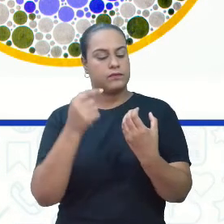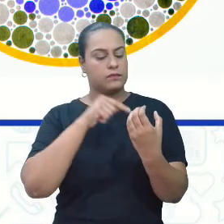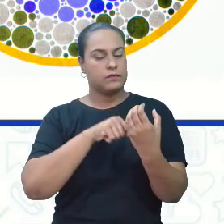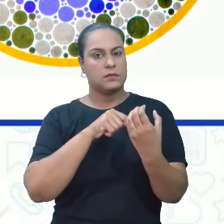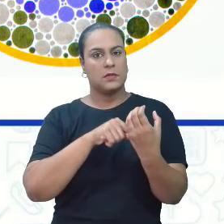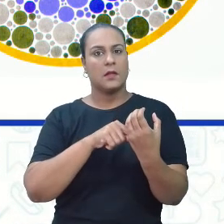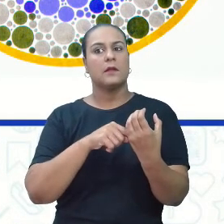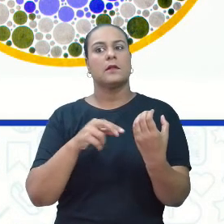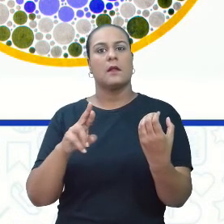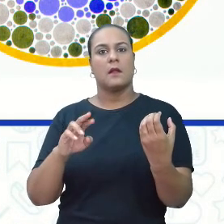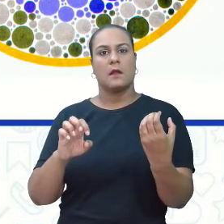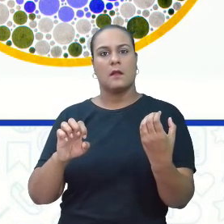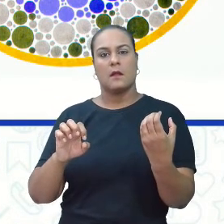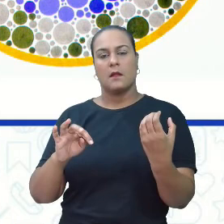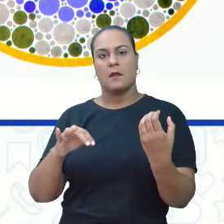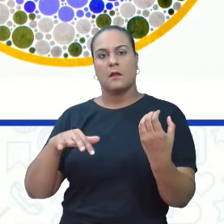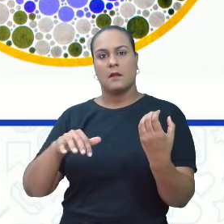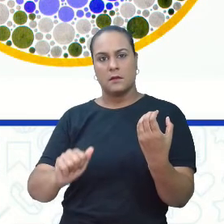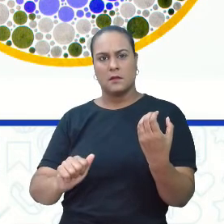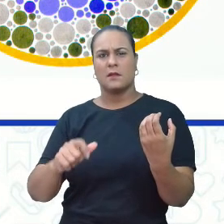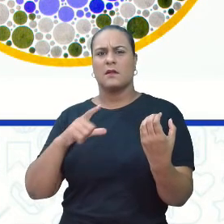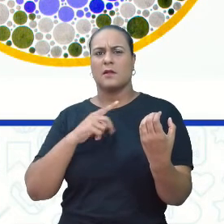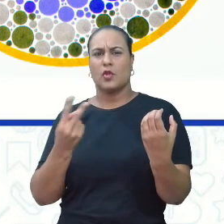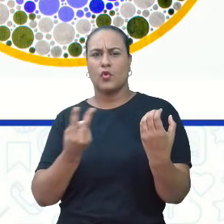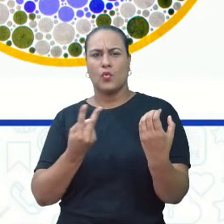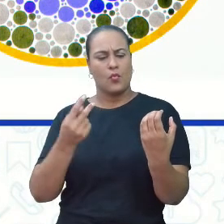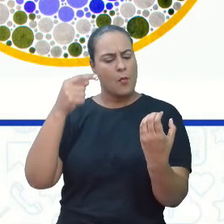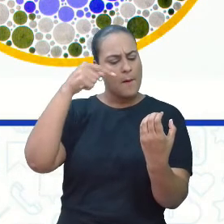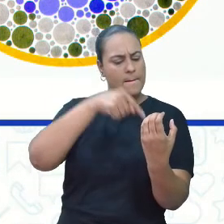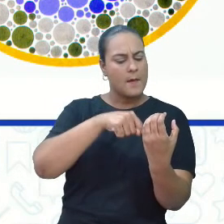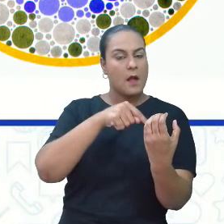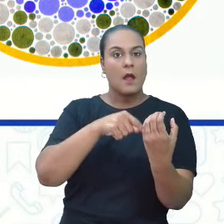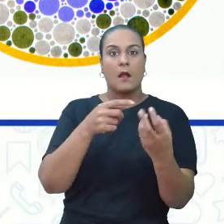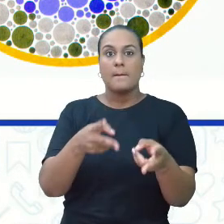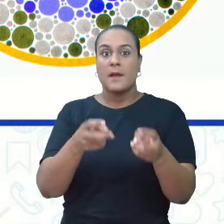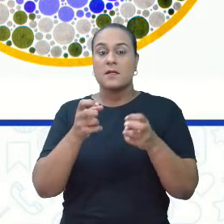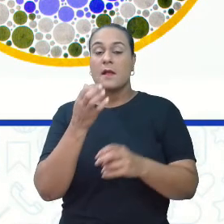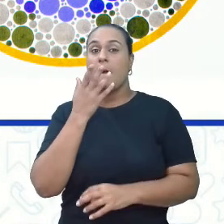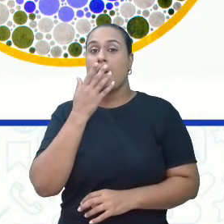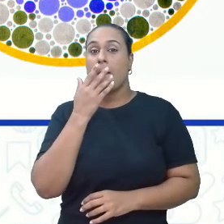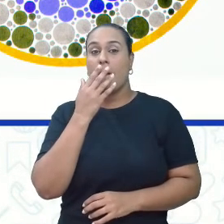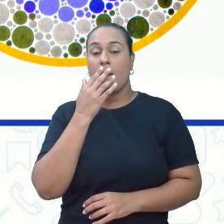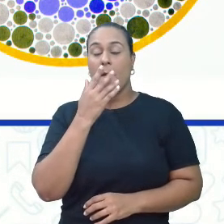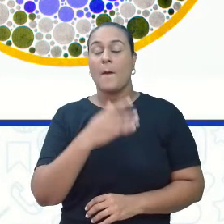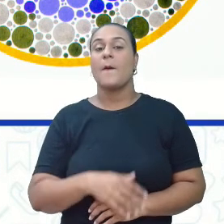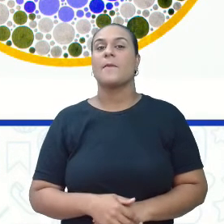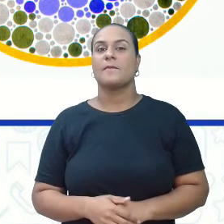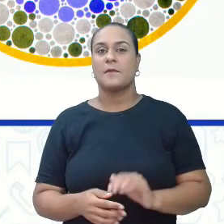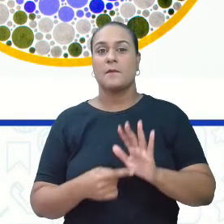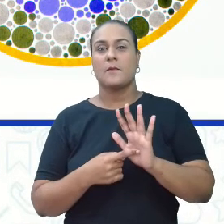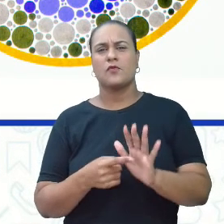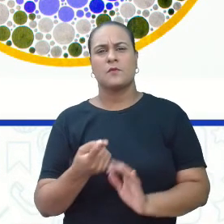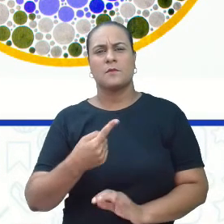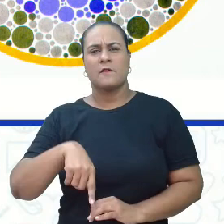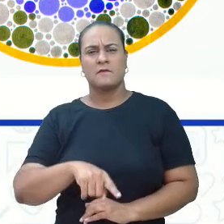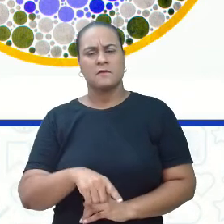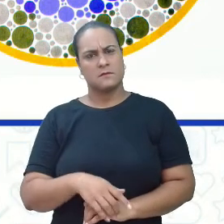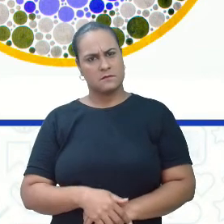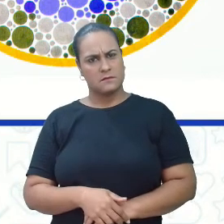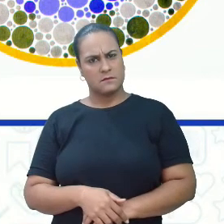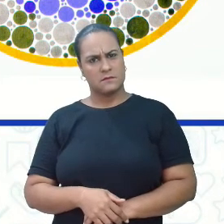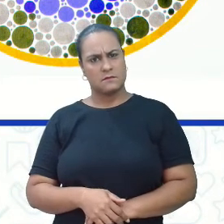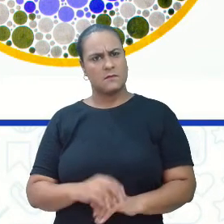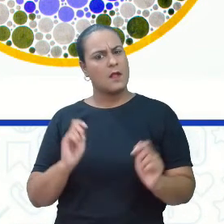né? E a questão dos bastonetes. São eles que identificam as cores. E aí eu estou colocando para vocês, será que vocês estão